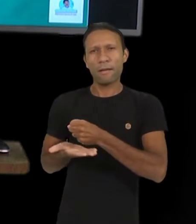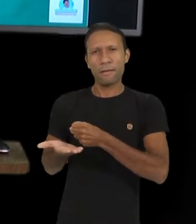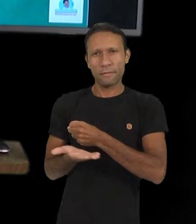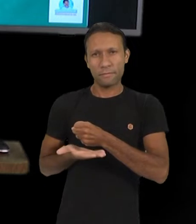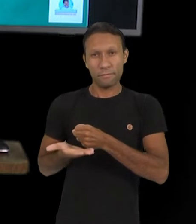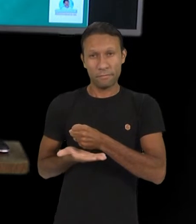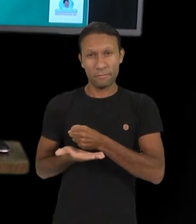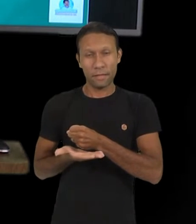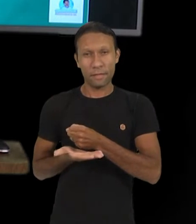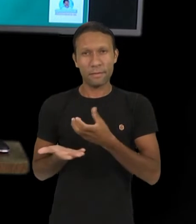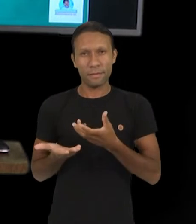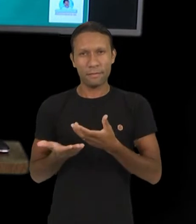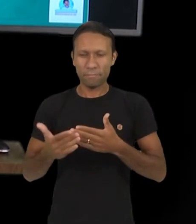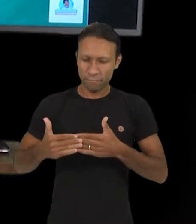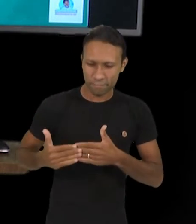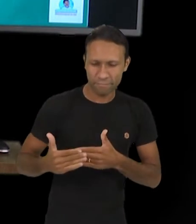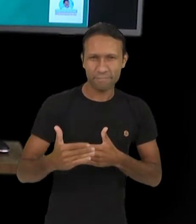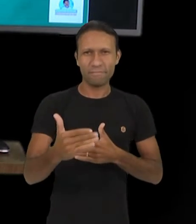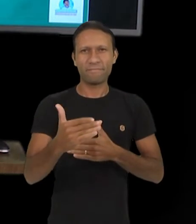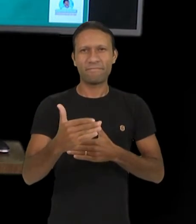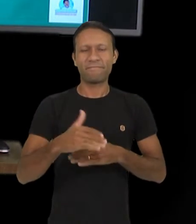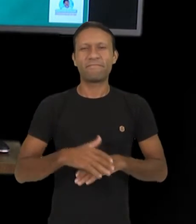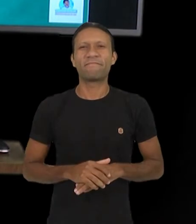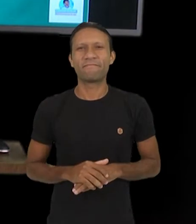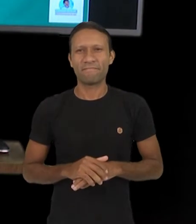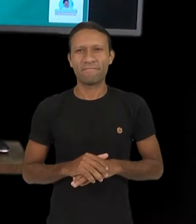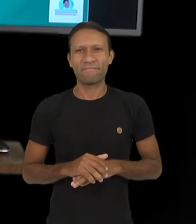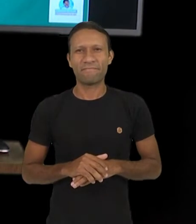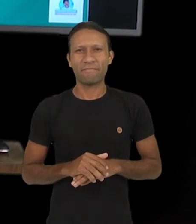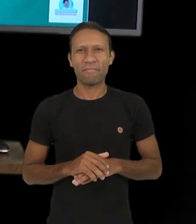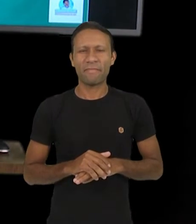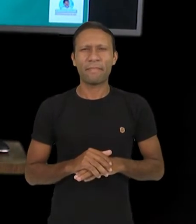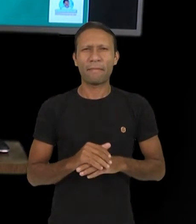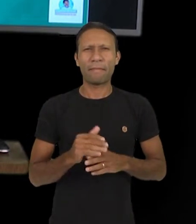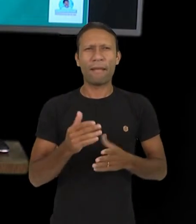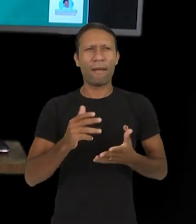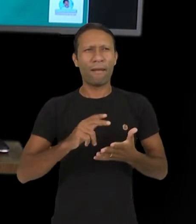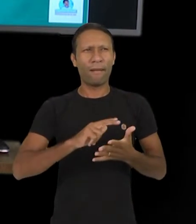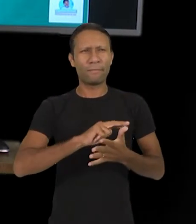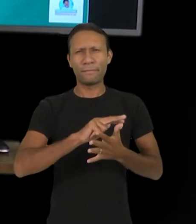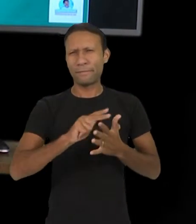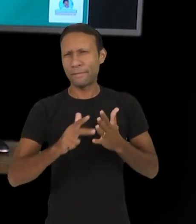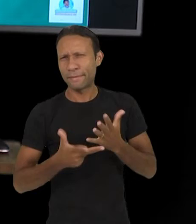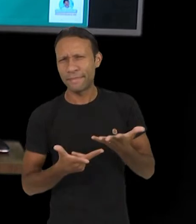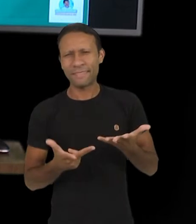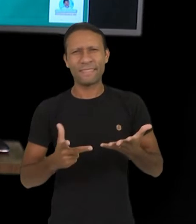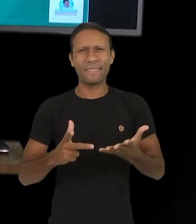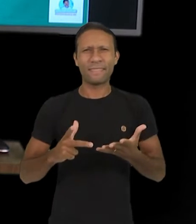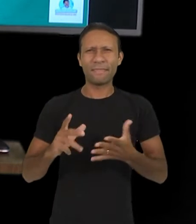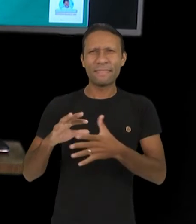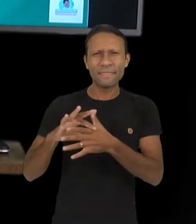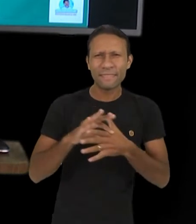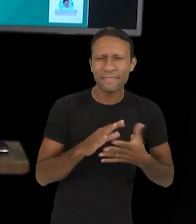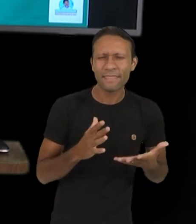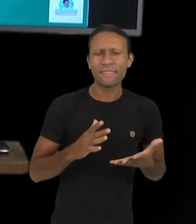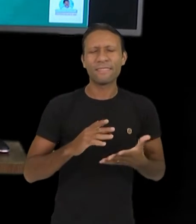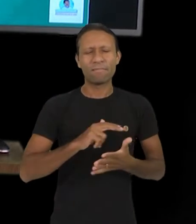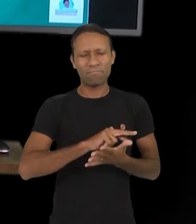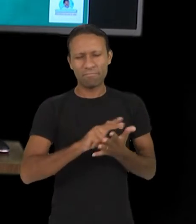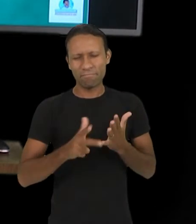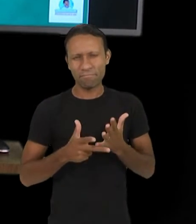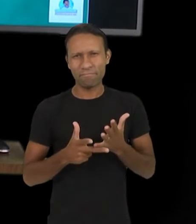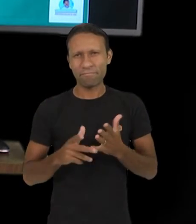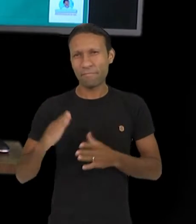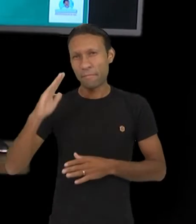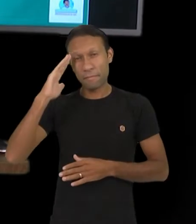de tudo e aí depois a gente segue lá para frente para fisiologia, vamos estudar os sistemas, os tecidos, tudo mais.